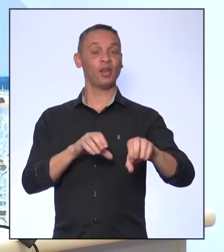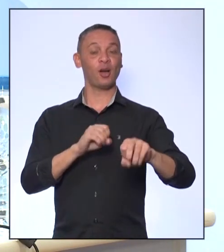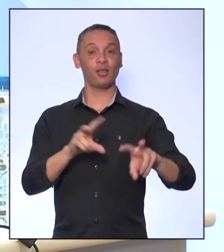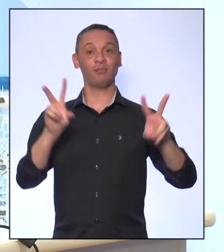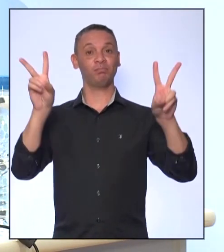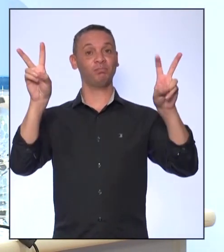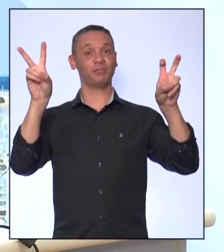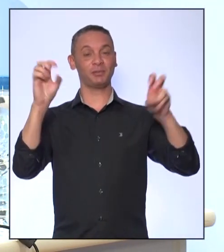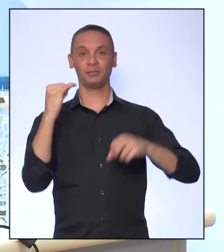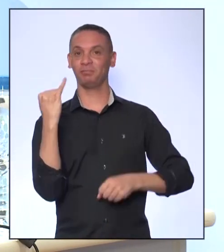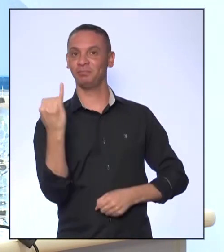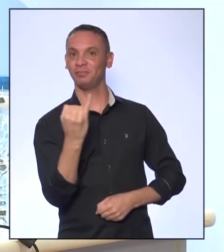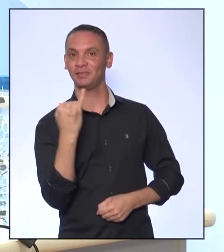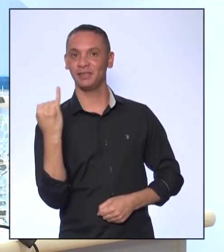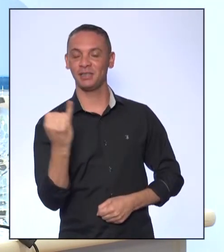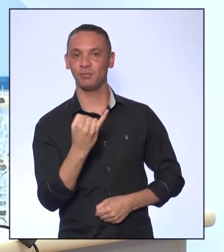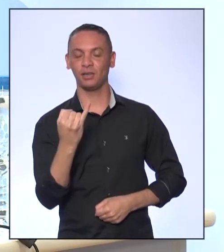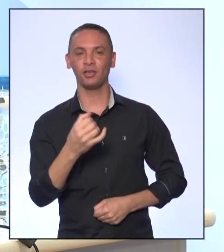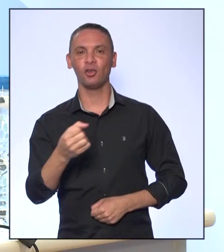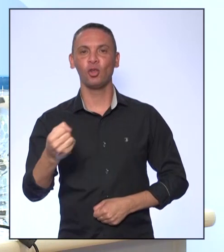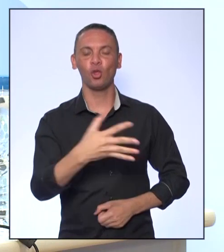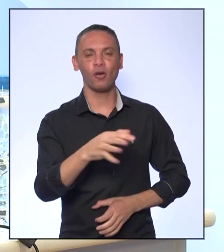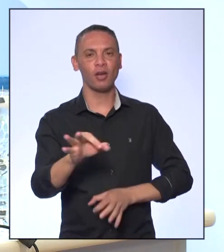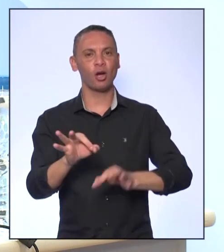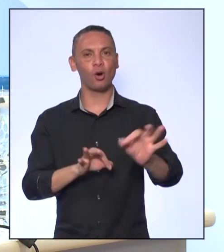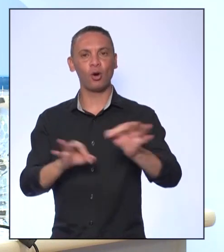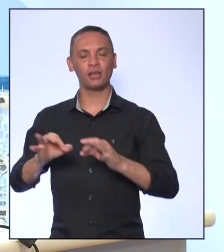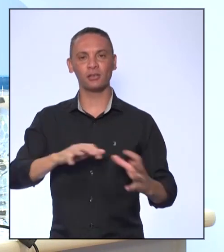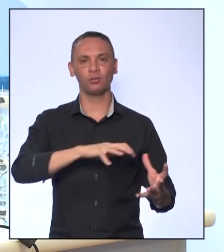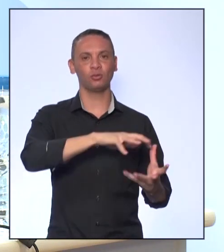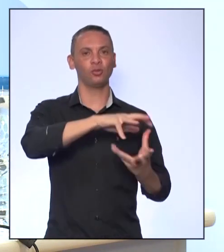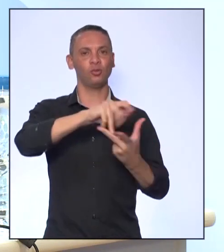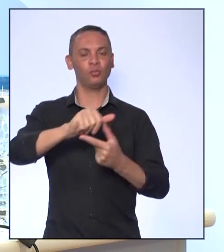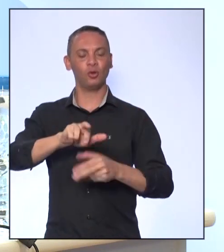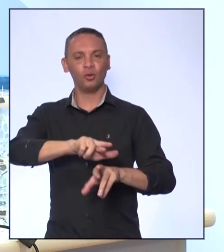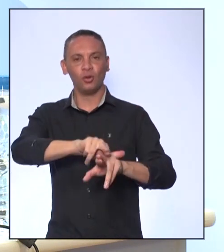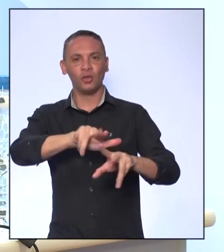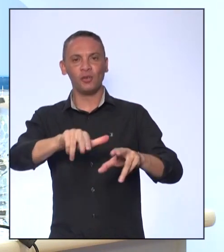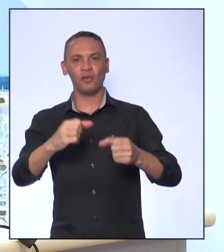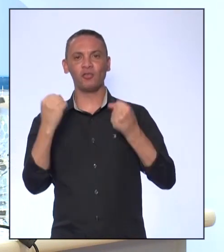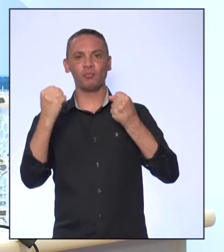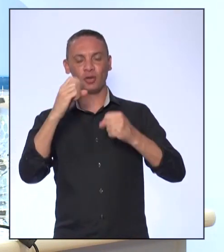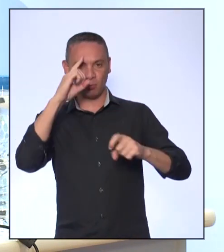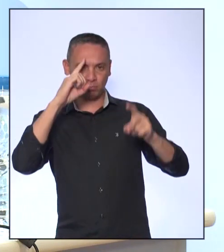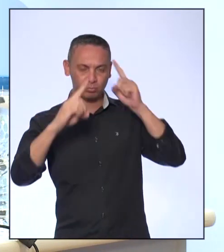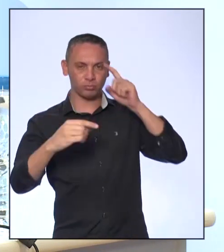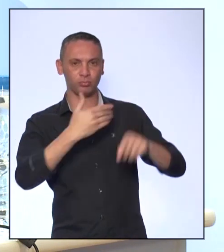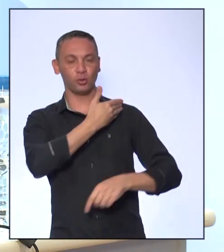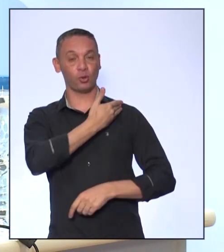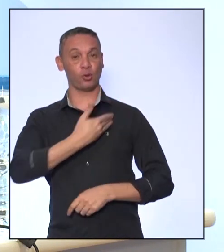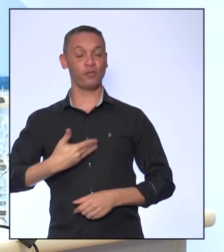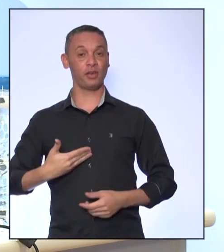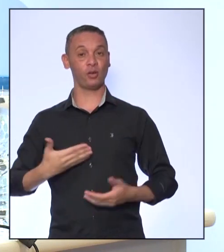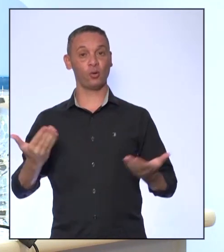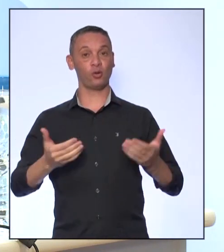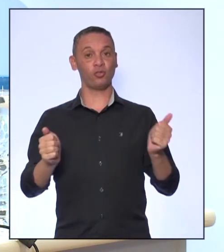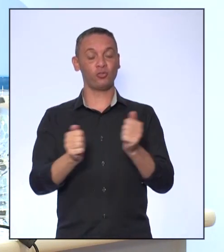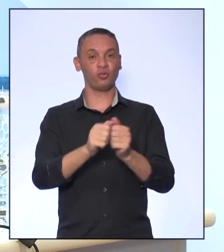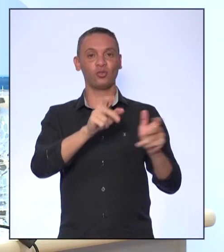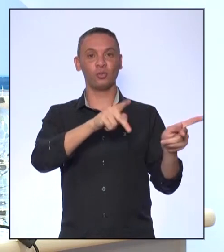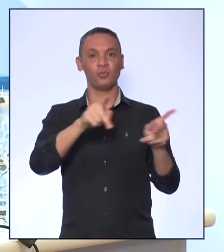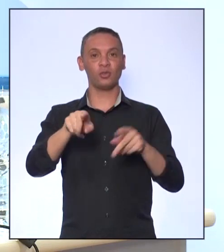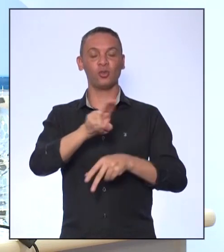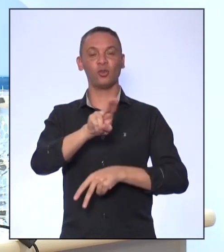temática super bacana, a nova ordem mundial e suas diferentes formas de poder. Estamos aqui hoje com o professor Antônio,